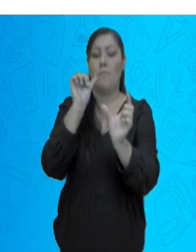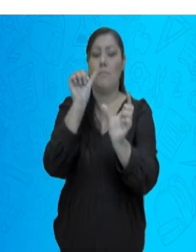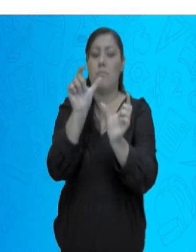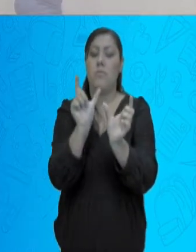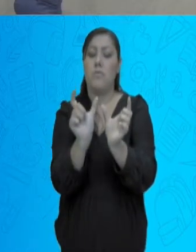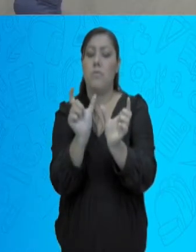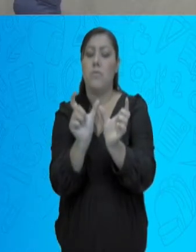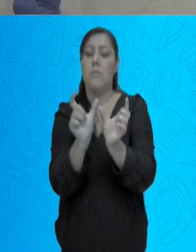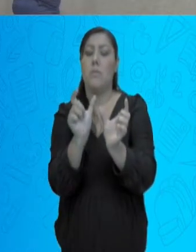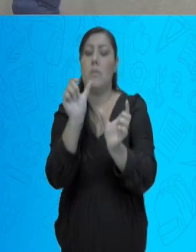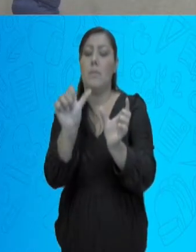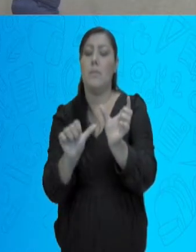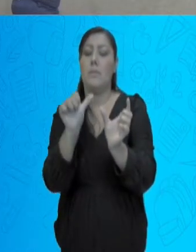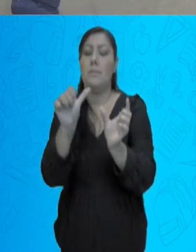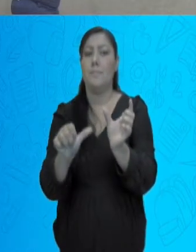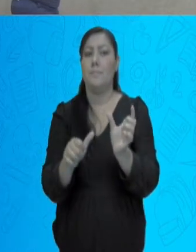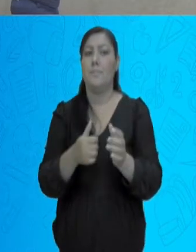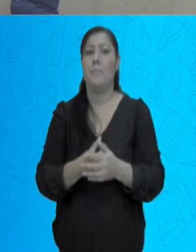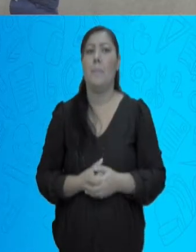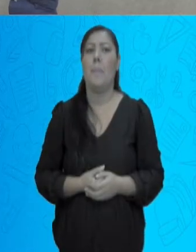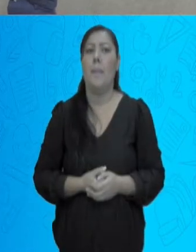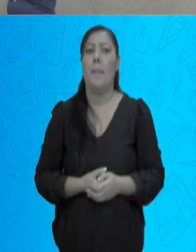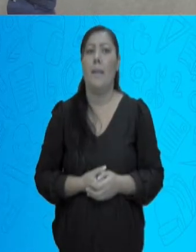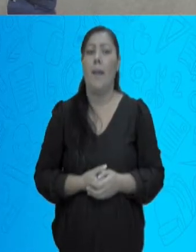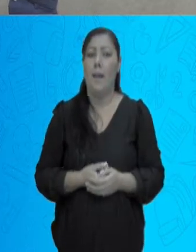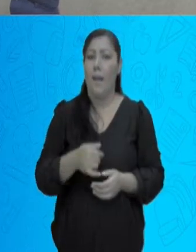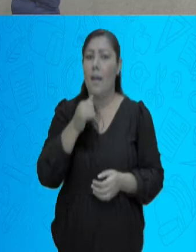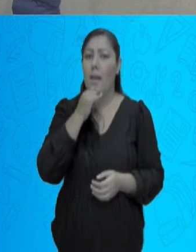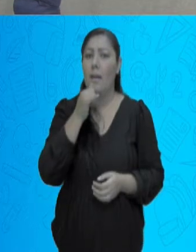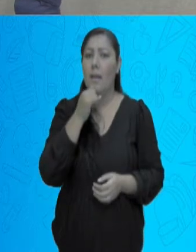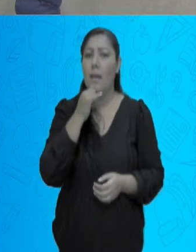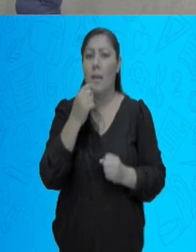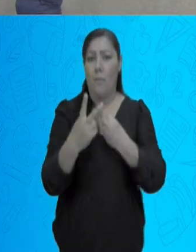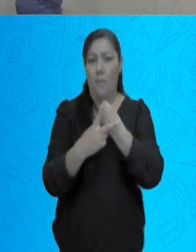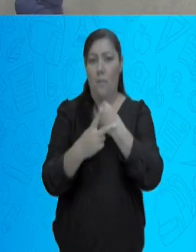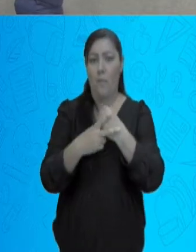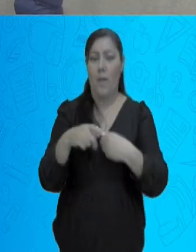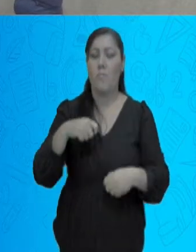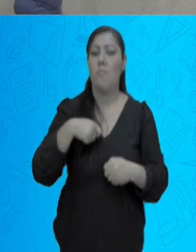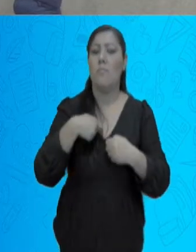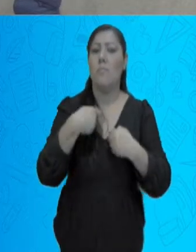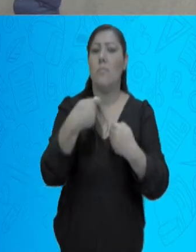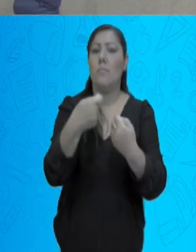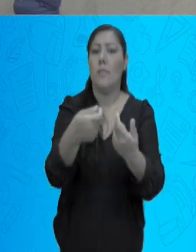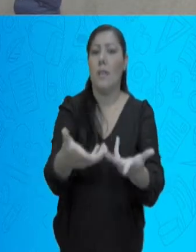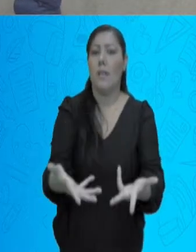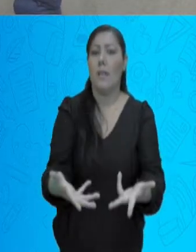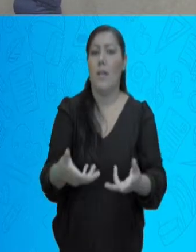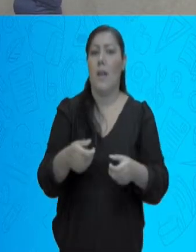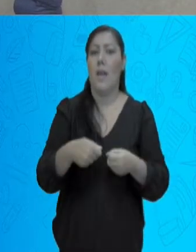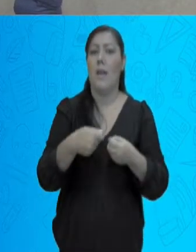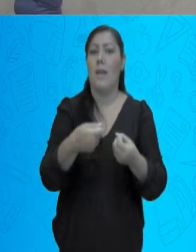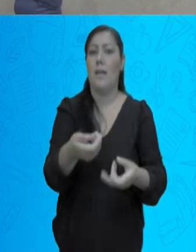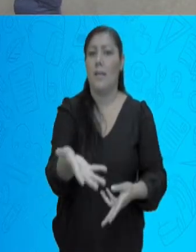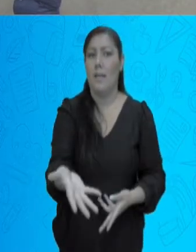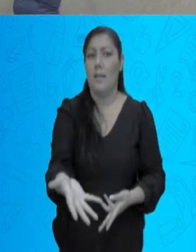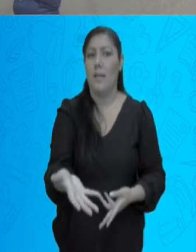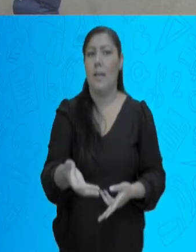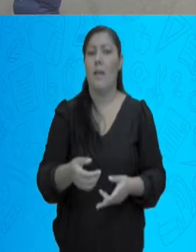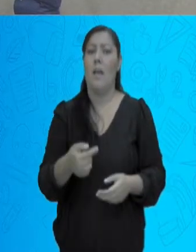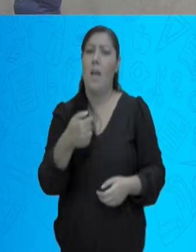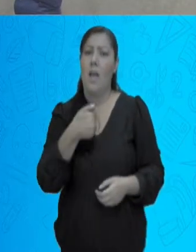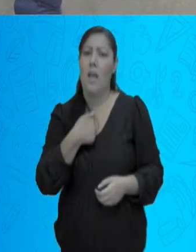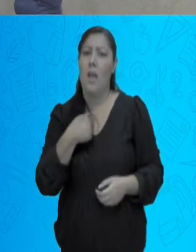Verbo dar. Eu dou. Observem, então essa terminação do O é chamada